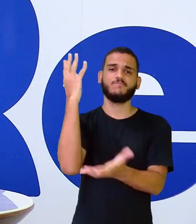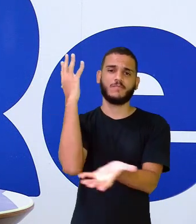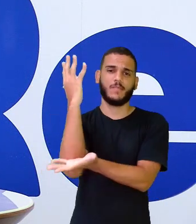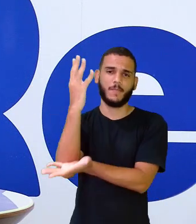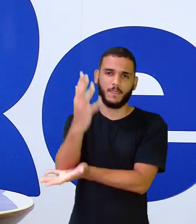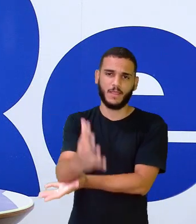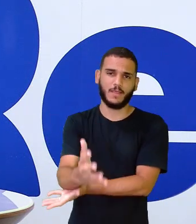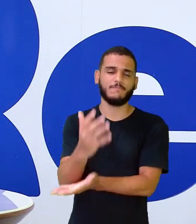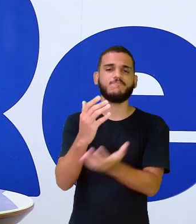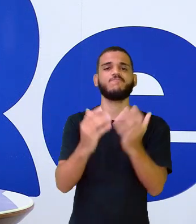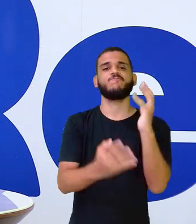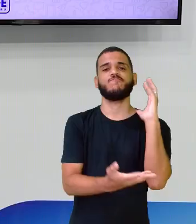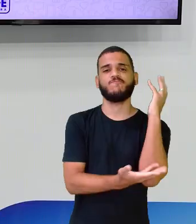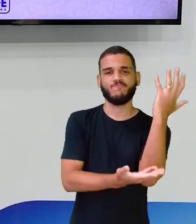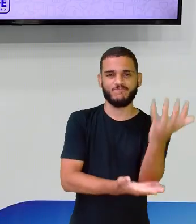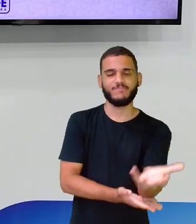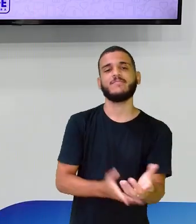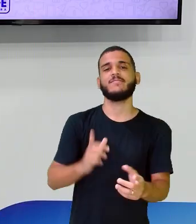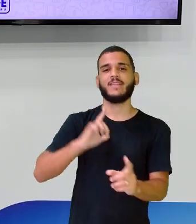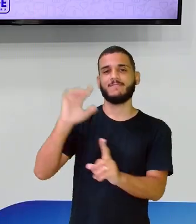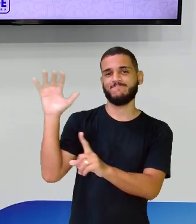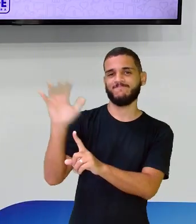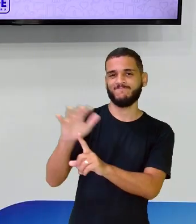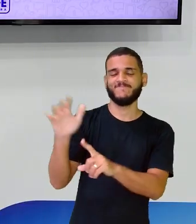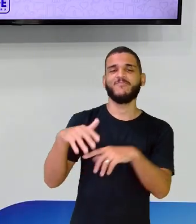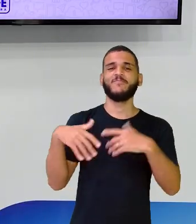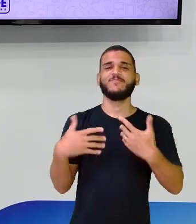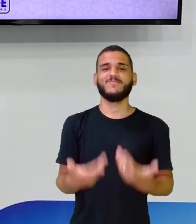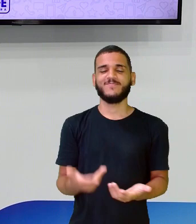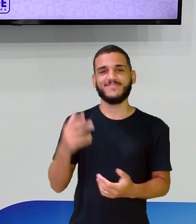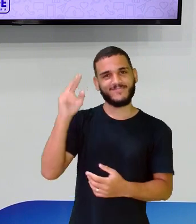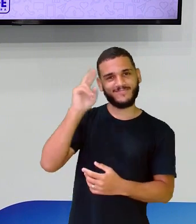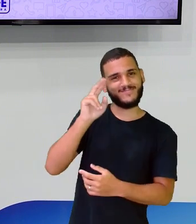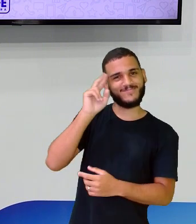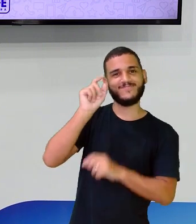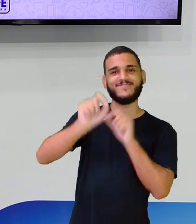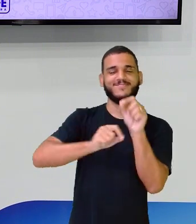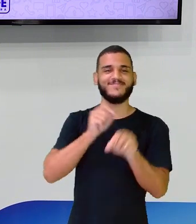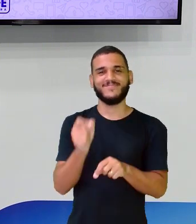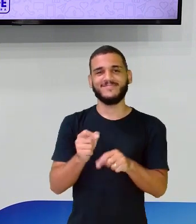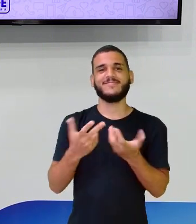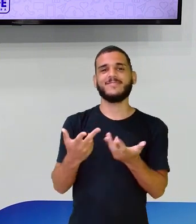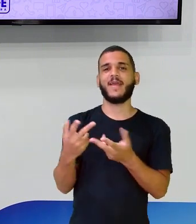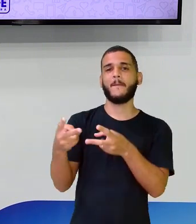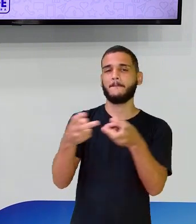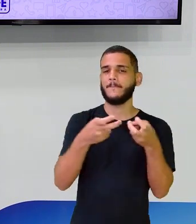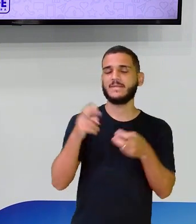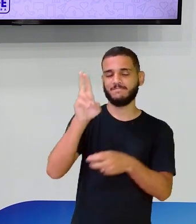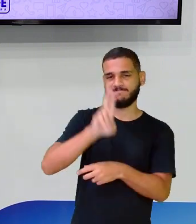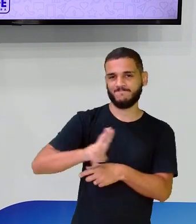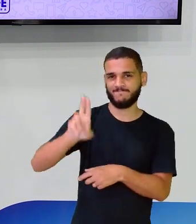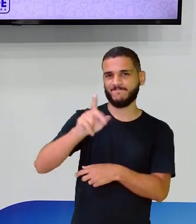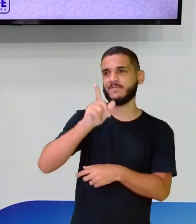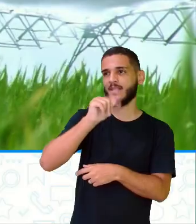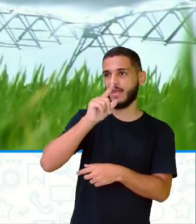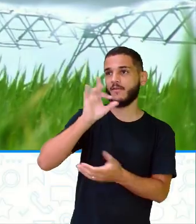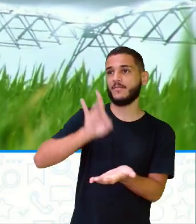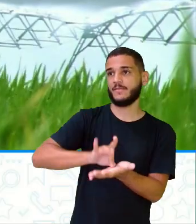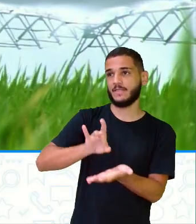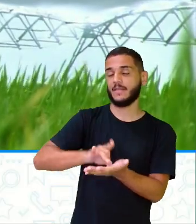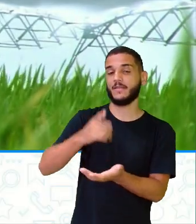influencia. É verdade, professora Eli. Então, gente, vamos lembrar onde é que a gente vê essa utilização bastante da água. Olha